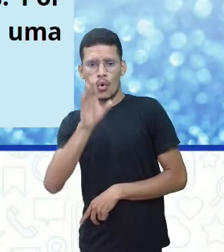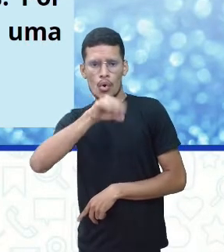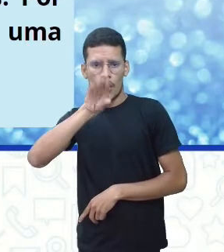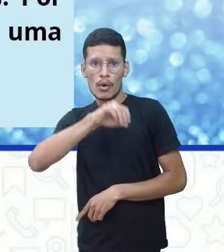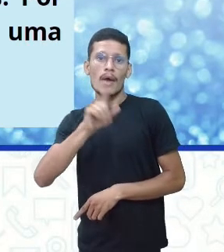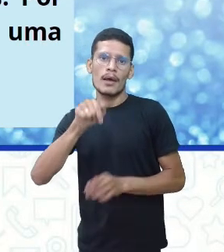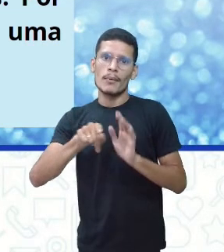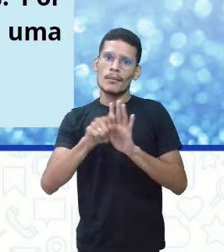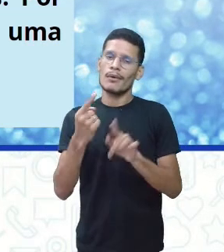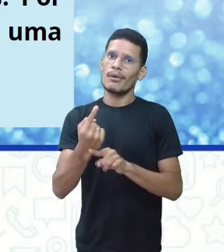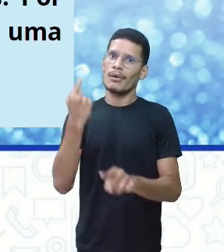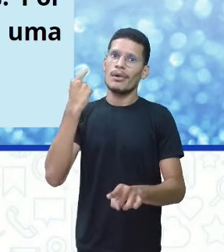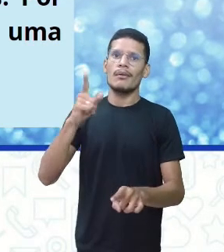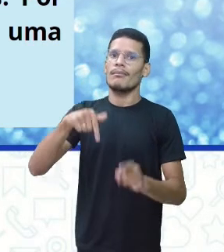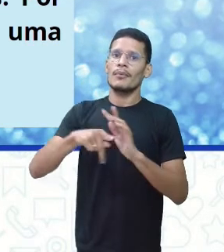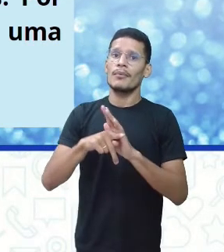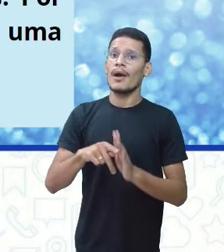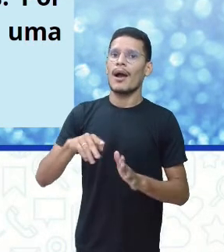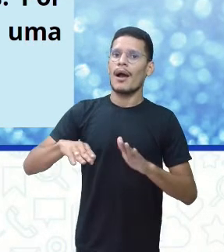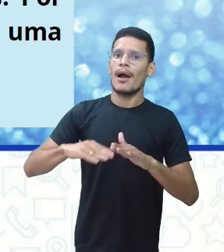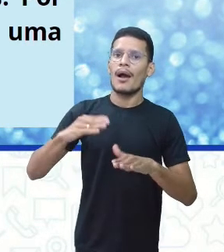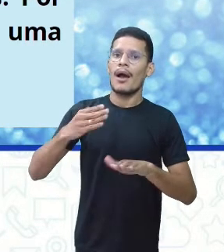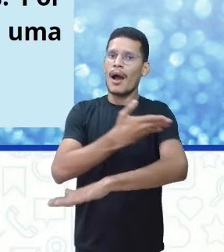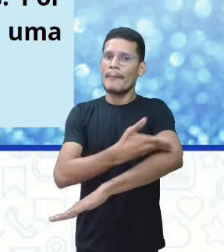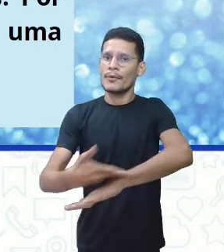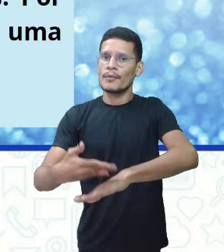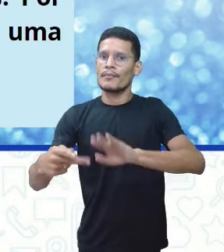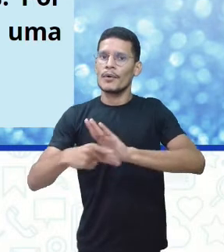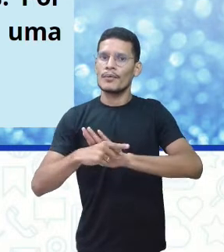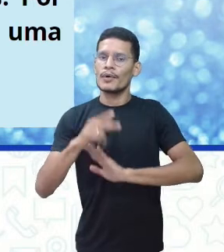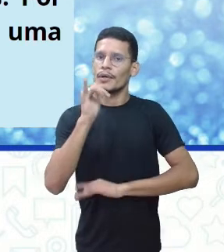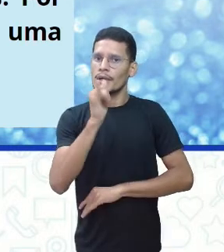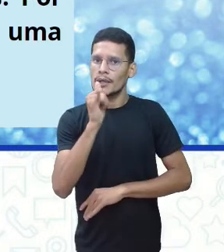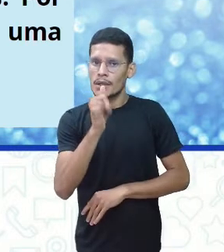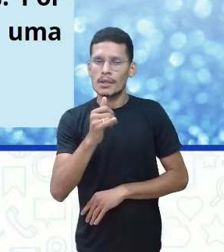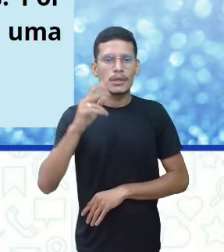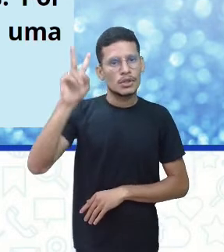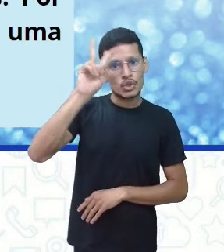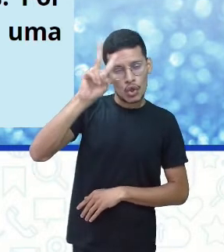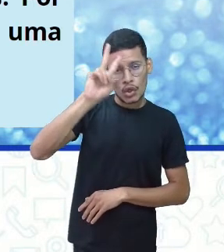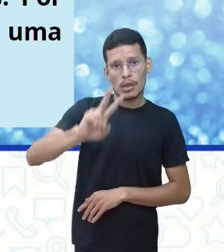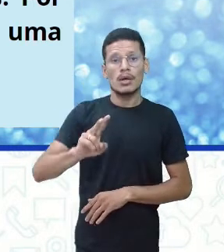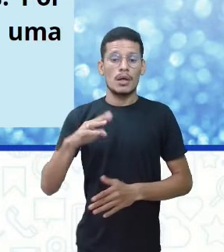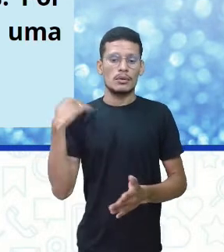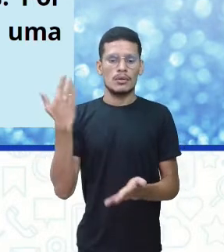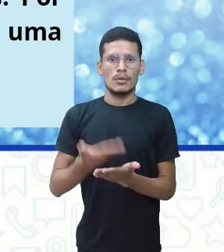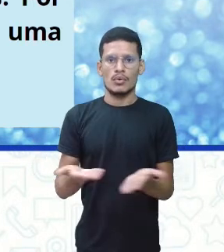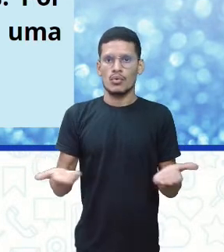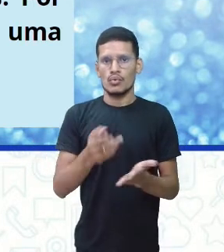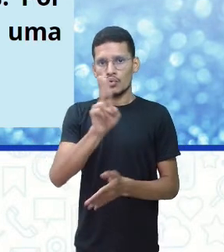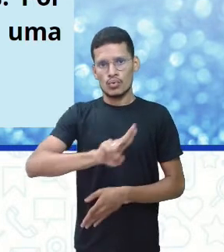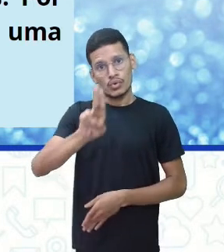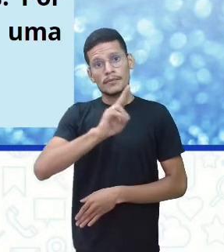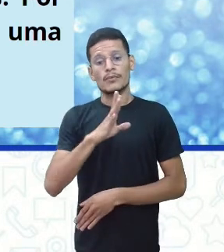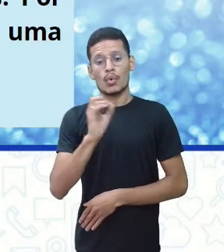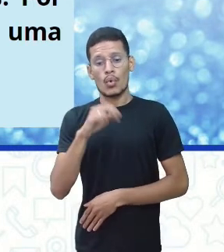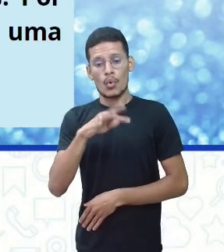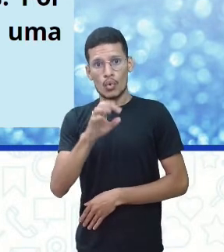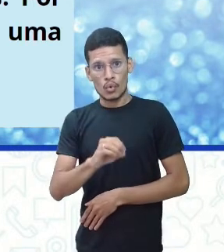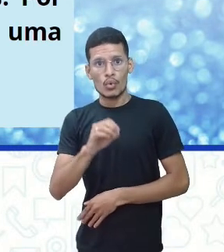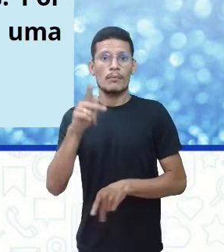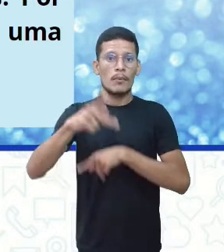antigo quanto o hábito de contar história e se faz presente até os nossos dias. Desse modo, o conto popular pode tratar